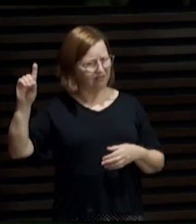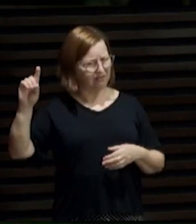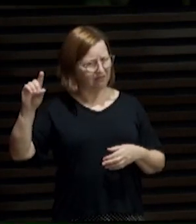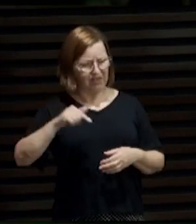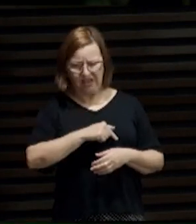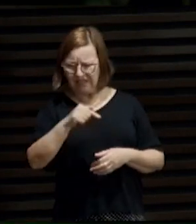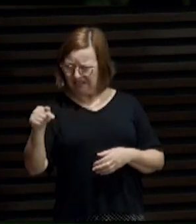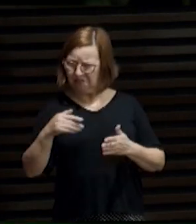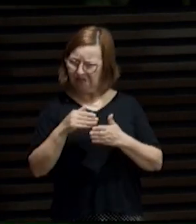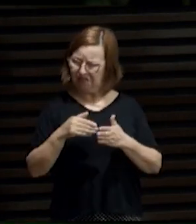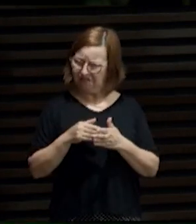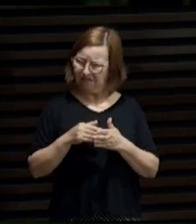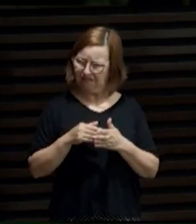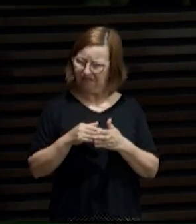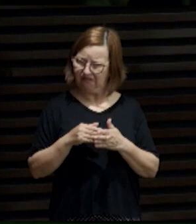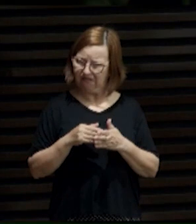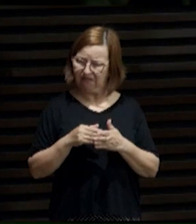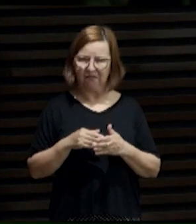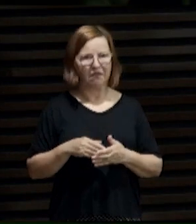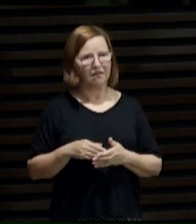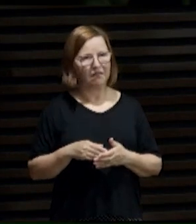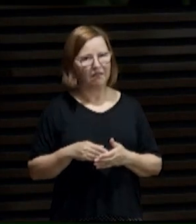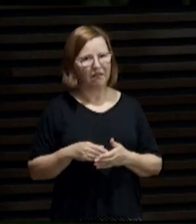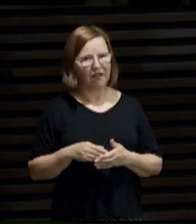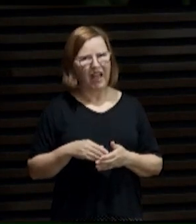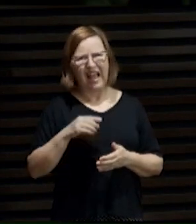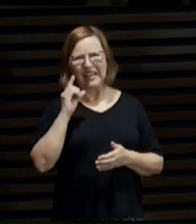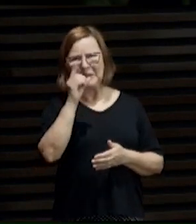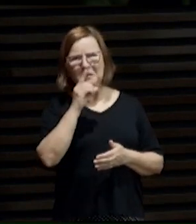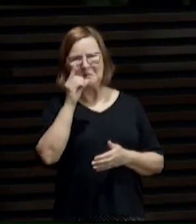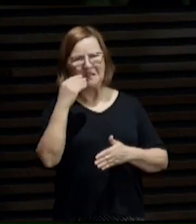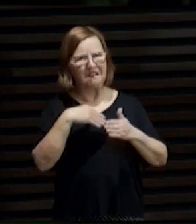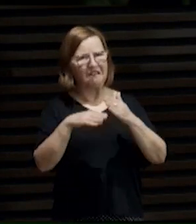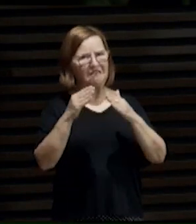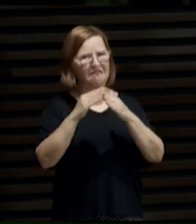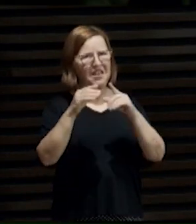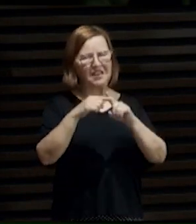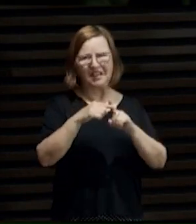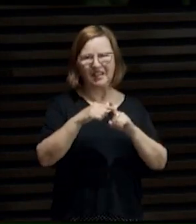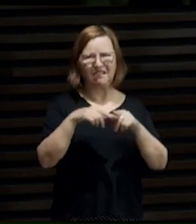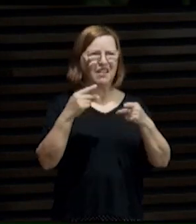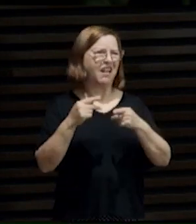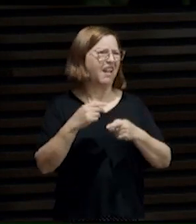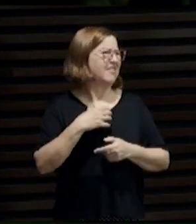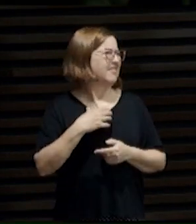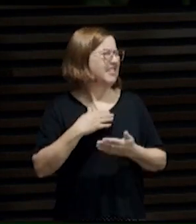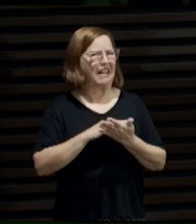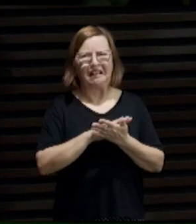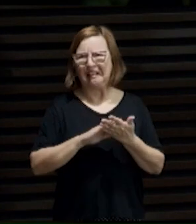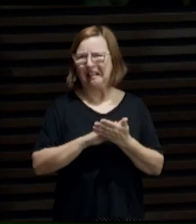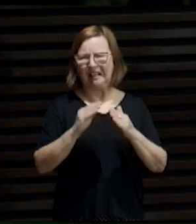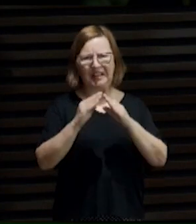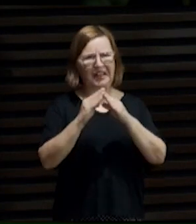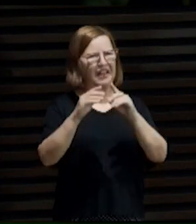E aí quando chega no domingo, entra e sai da igreja e diz assim, eu não senti nada, não percebi nada, a igreja está fria. A igreja